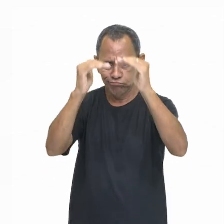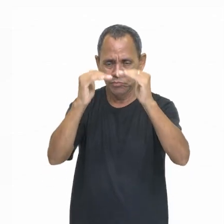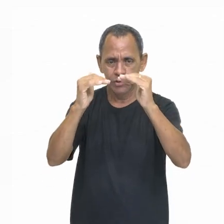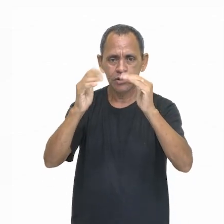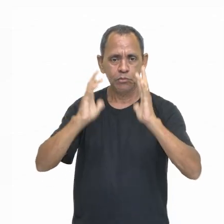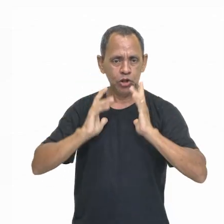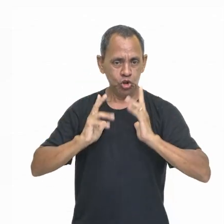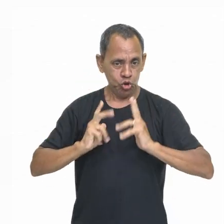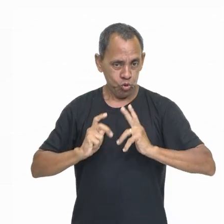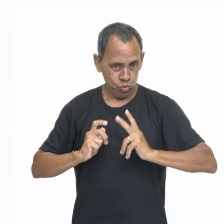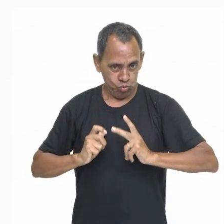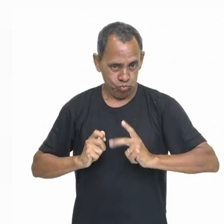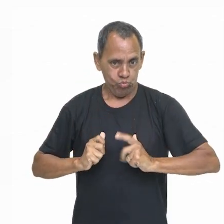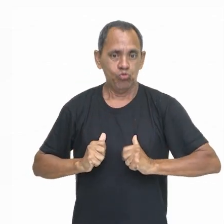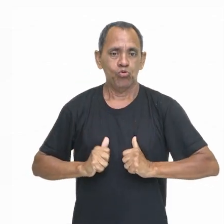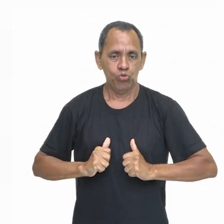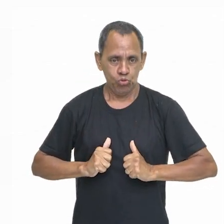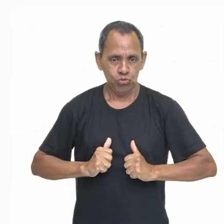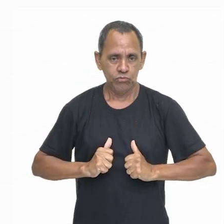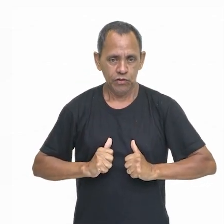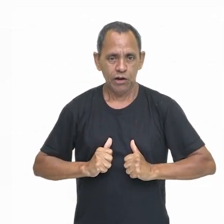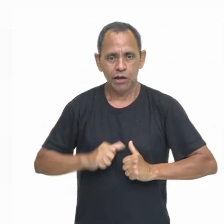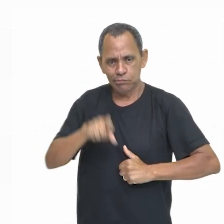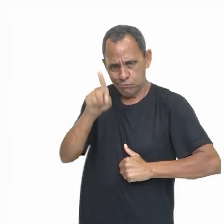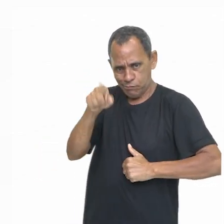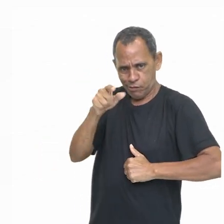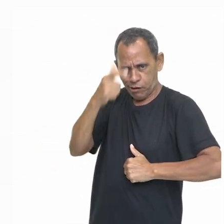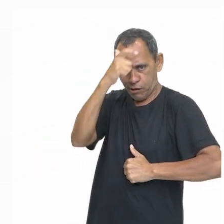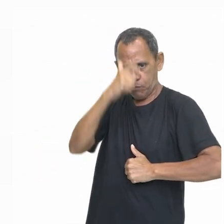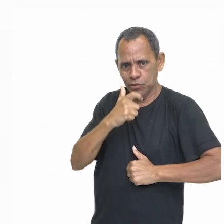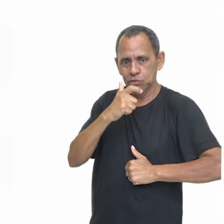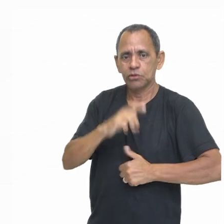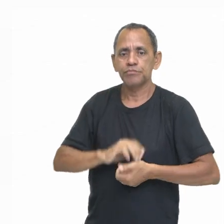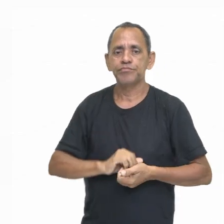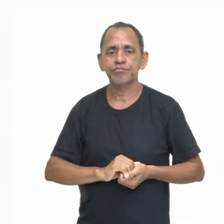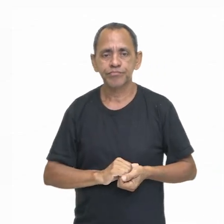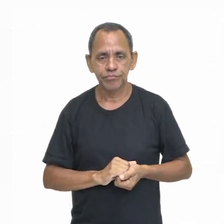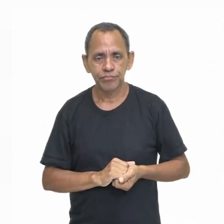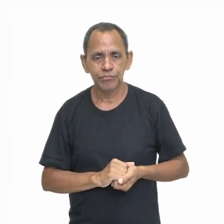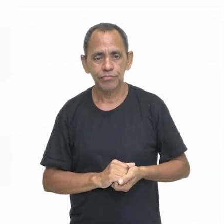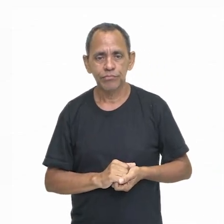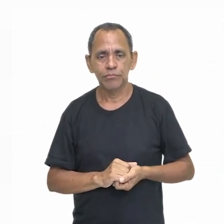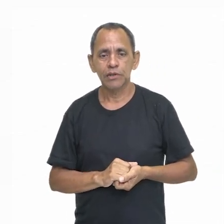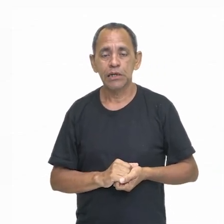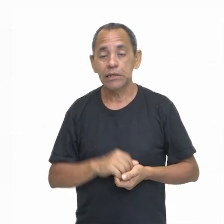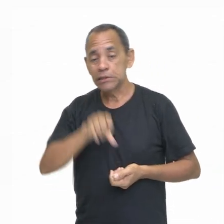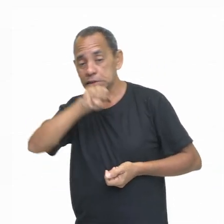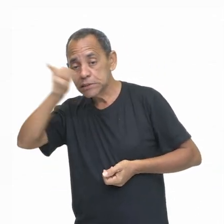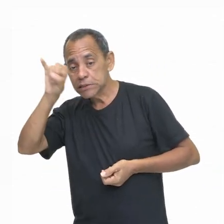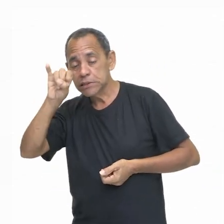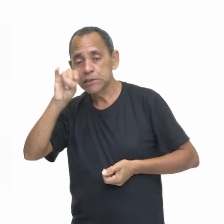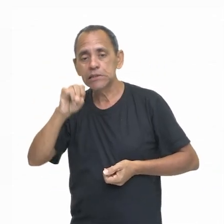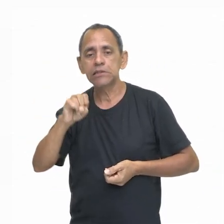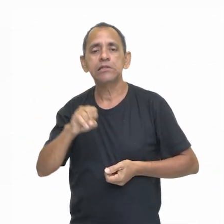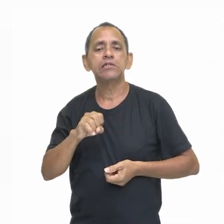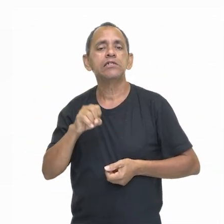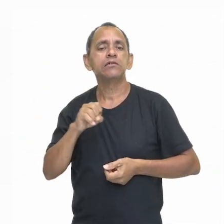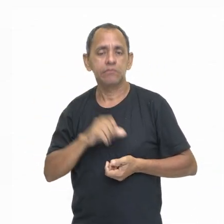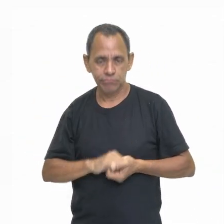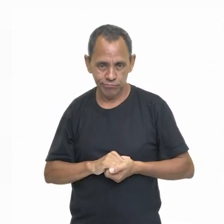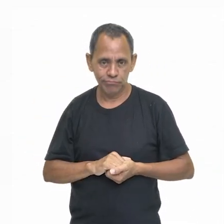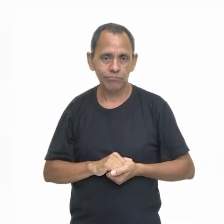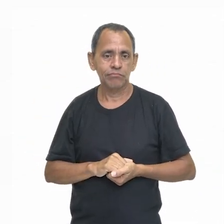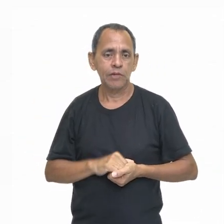é, infelizmente, a discriminação. Se eu pertenço a uma classe que estou acima de você,